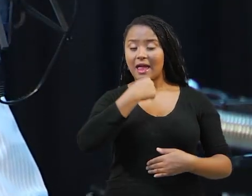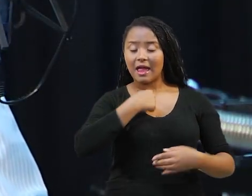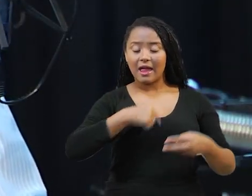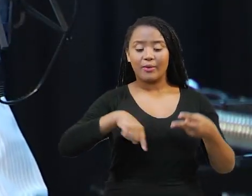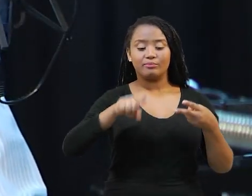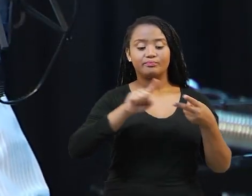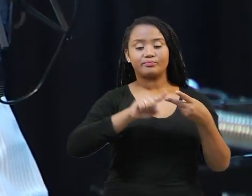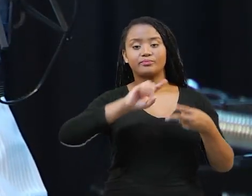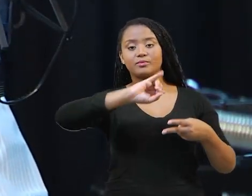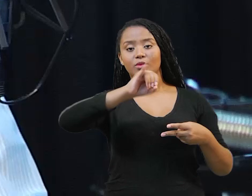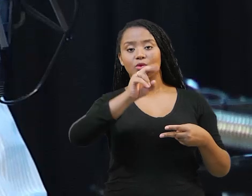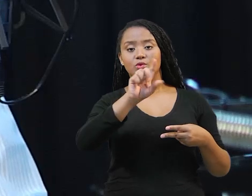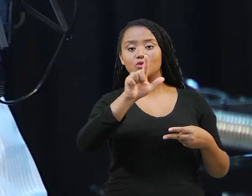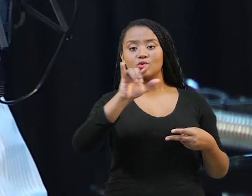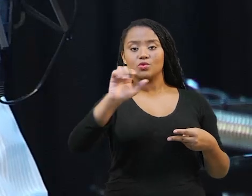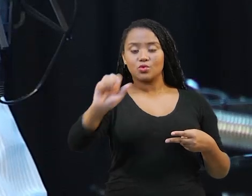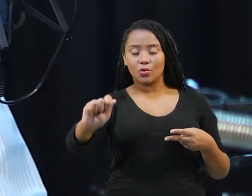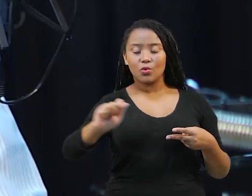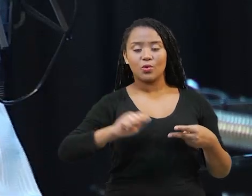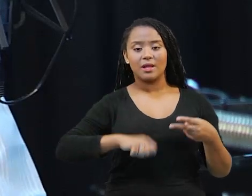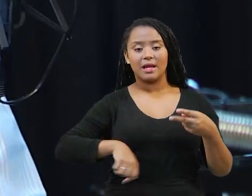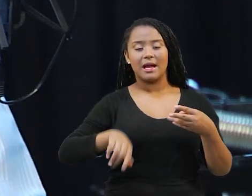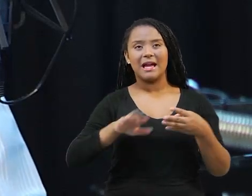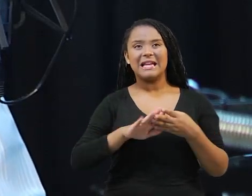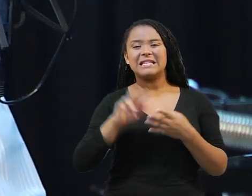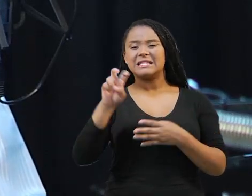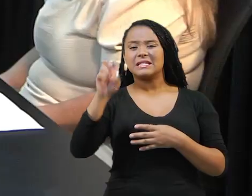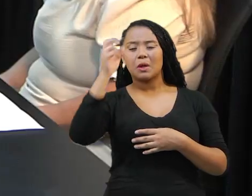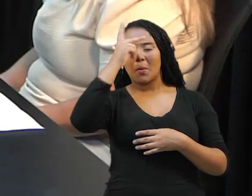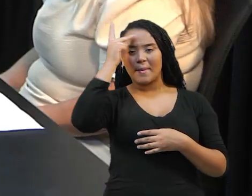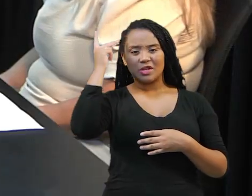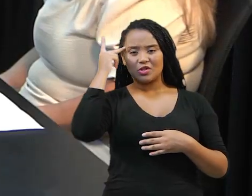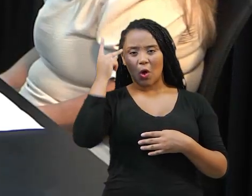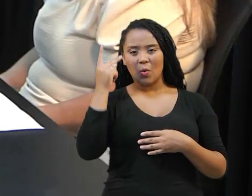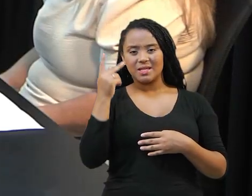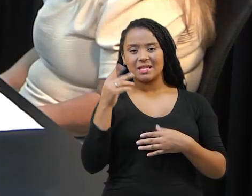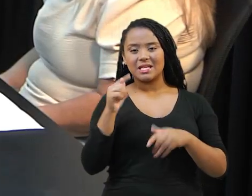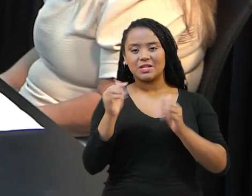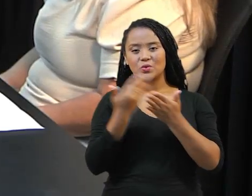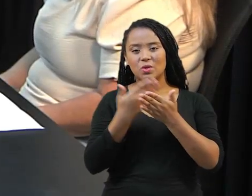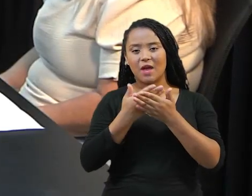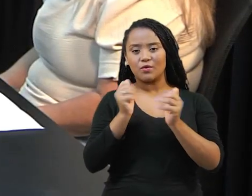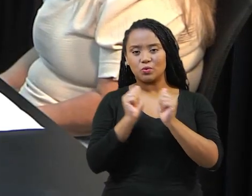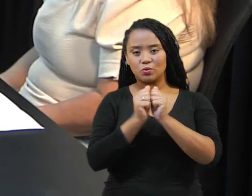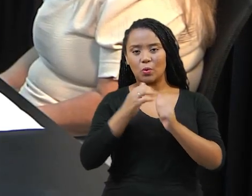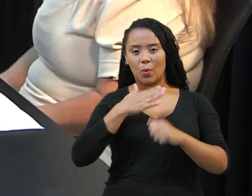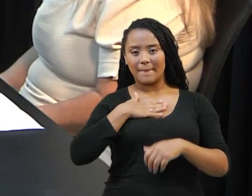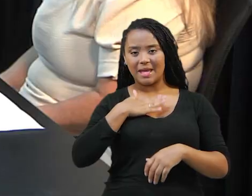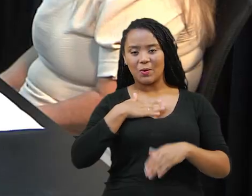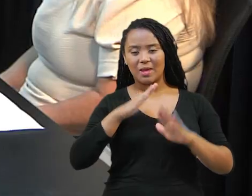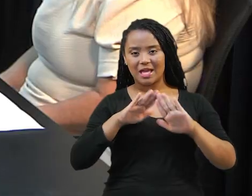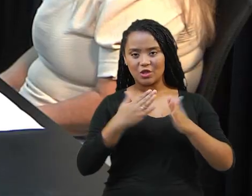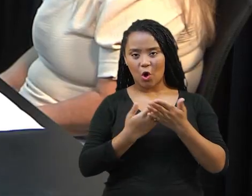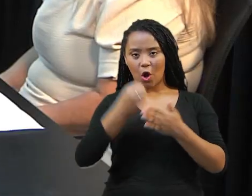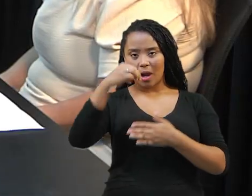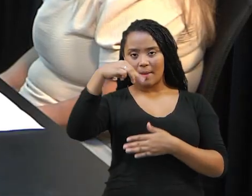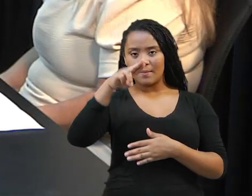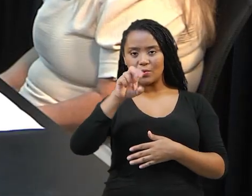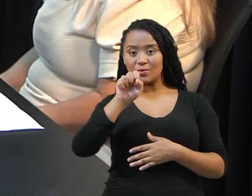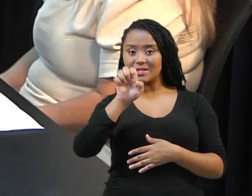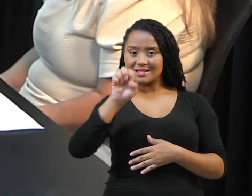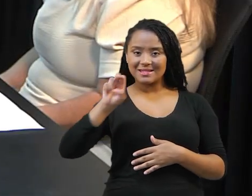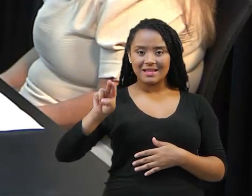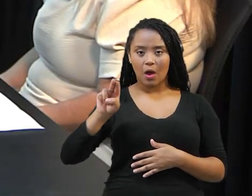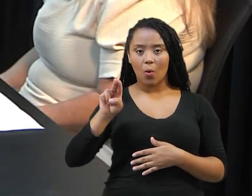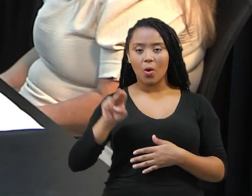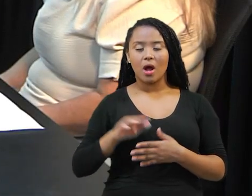do museu, 5 prestaram medicina no museu, 4 passaram. Eu tinha 16 anos ainda. Então, logo depois fiz 17,